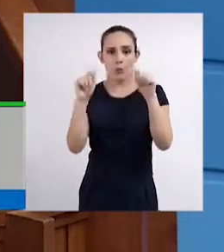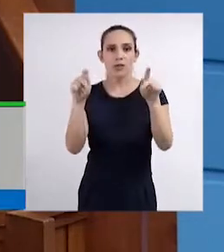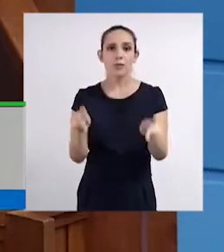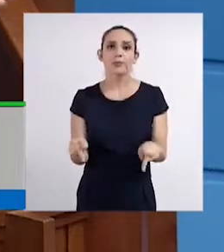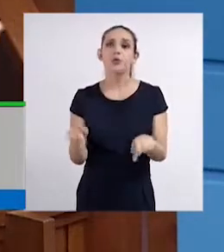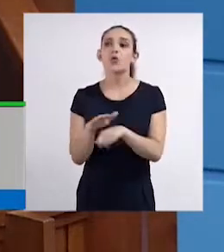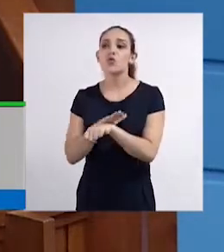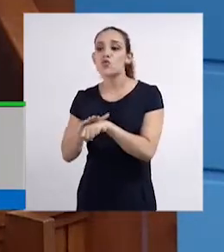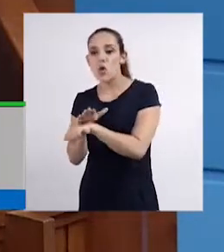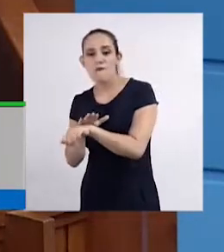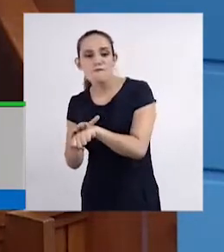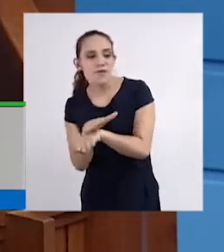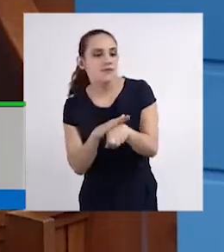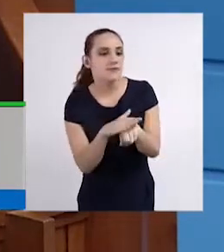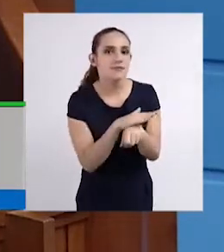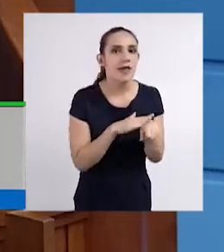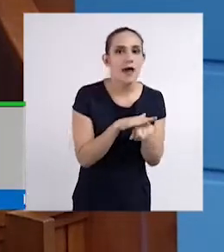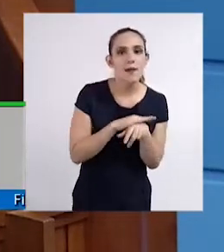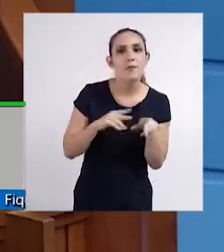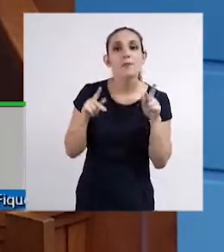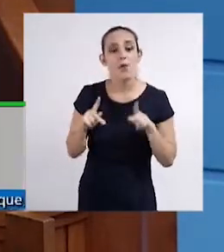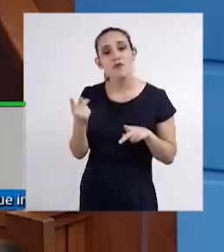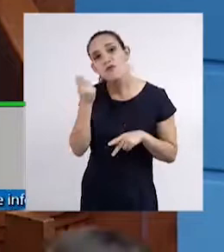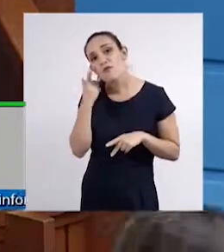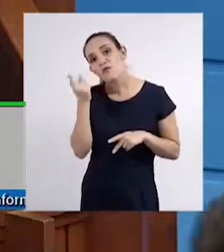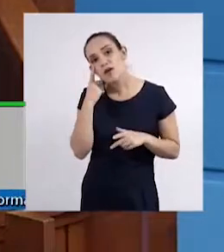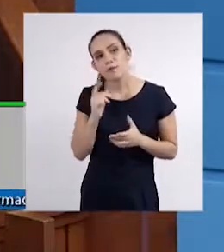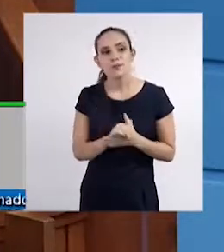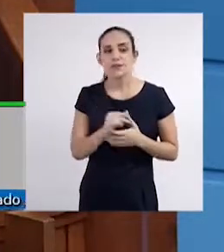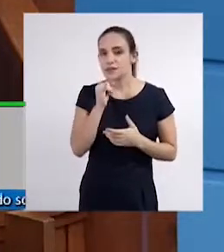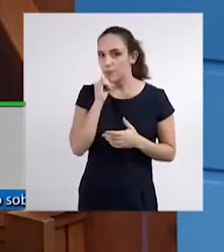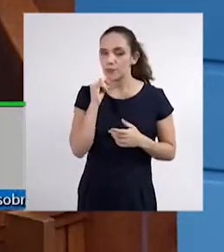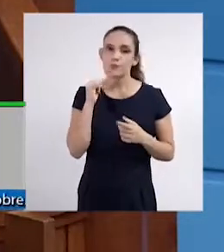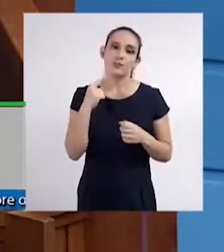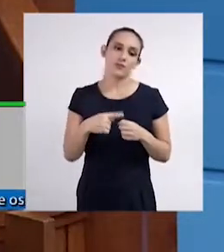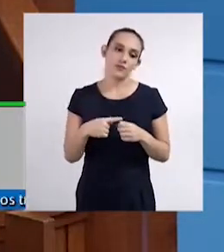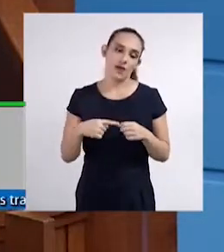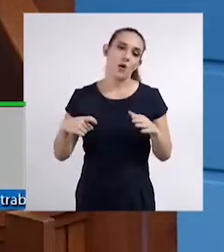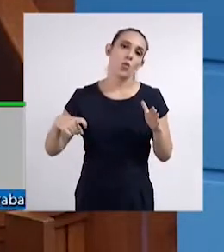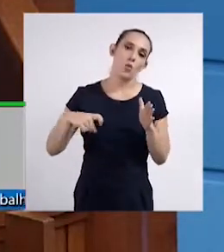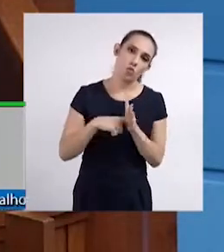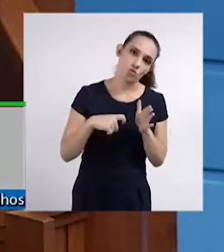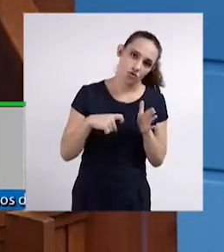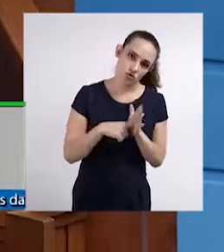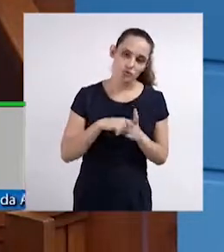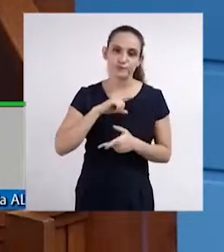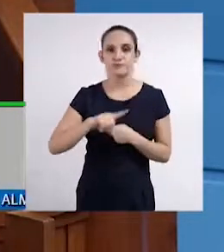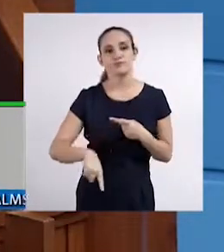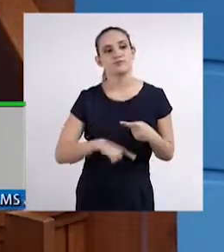piscosas que nós temos aqui no Mato Grosso do Sul. Coxim,